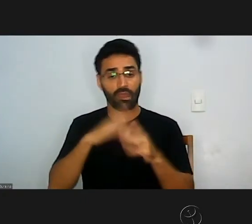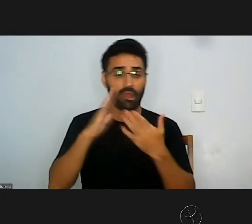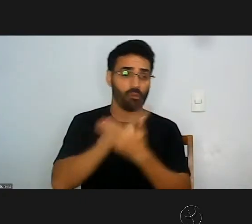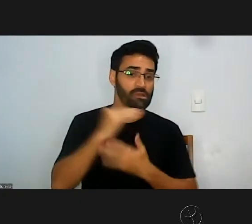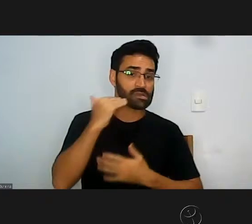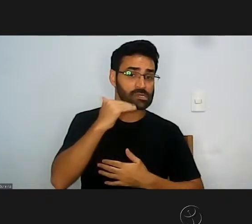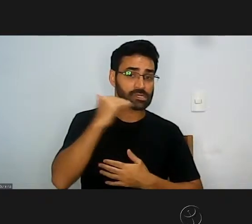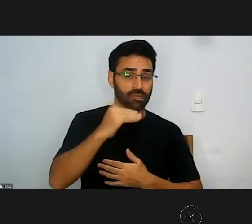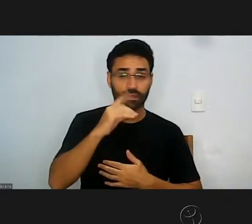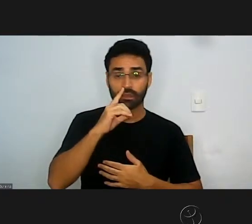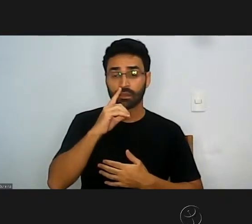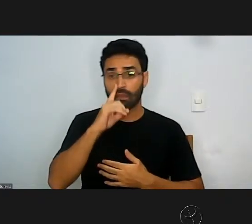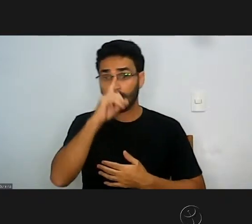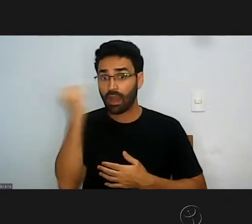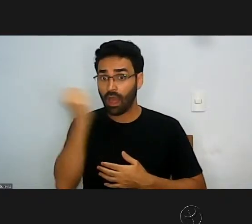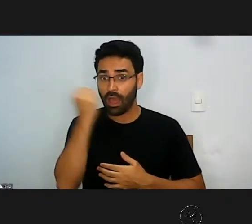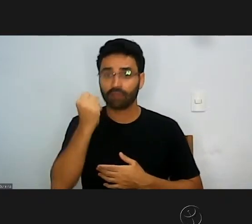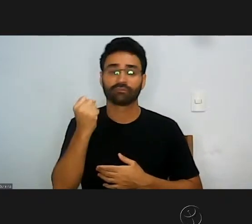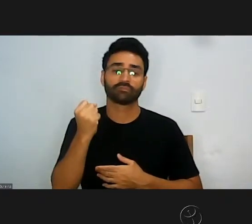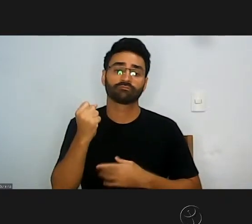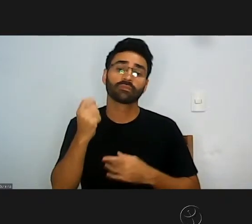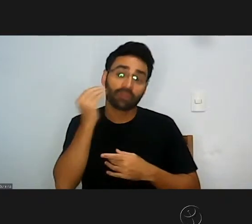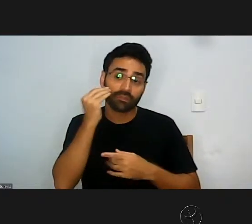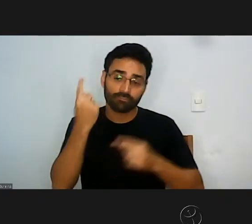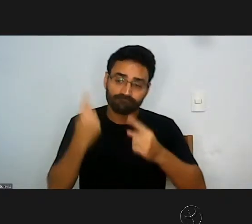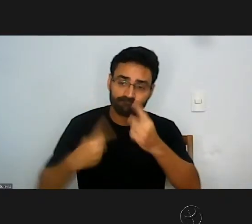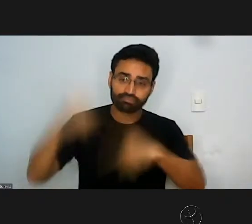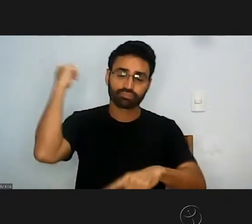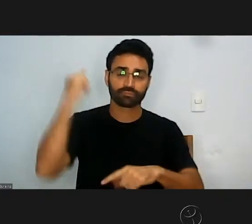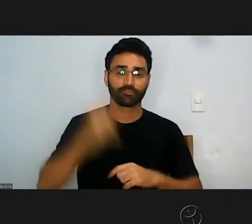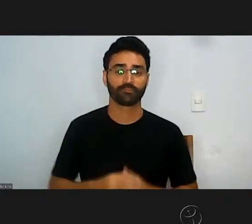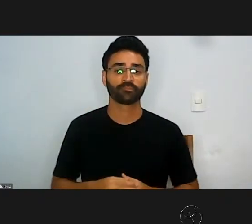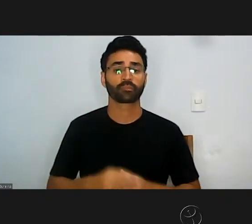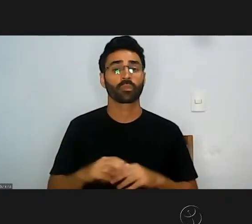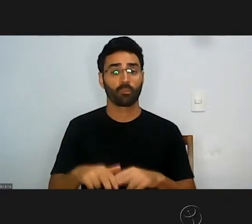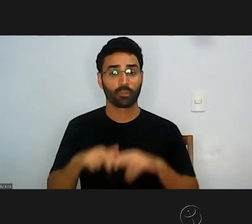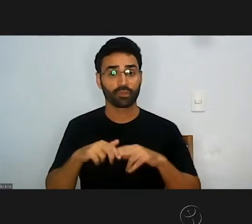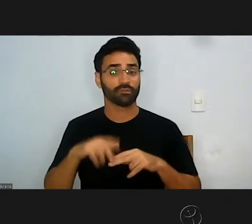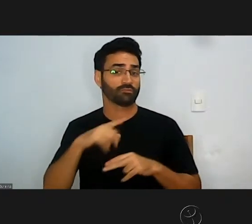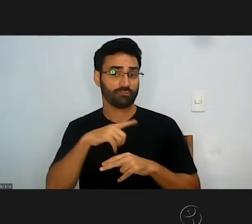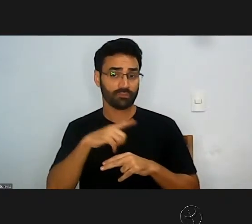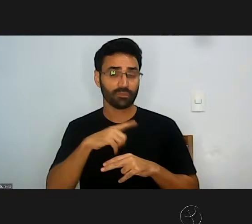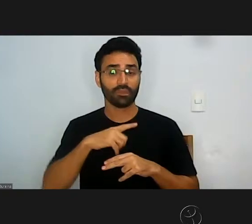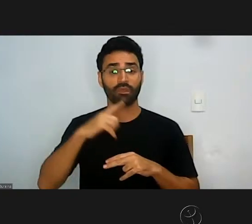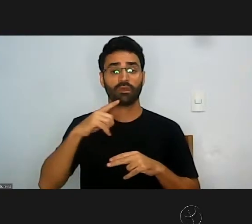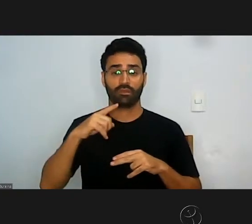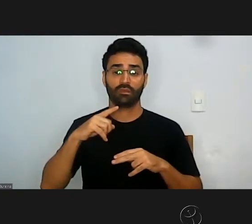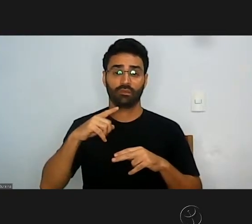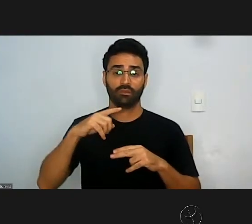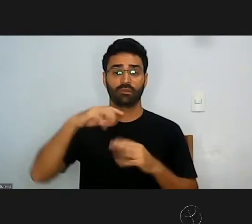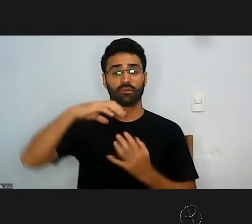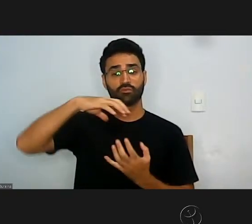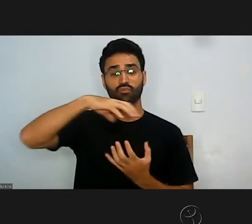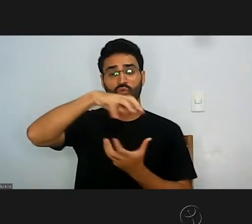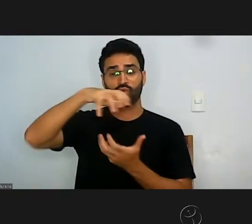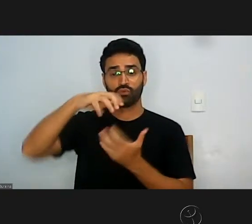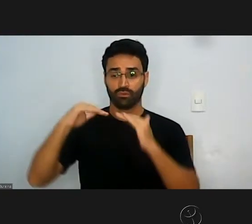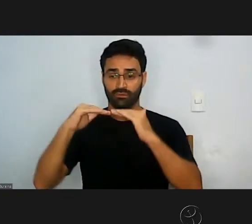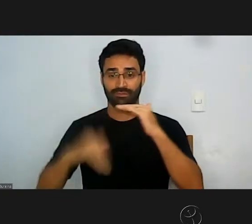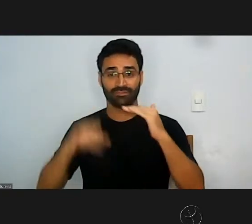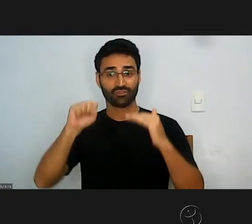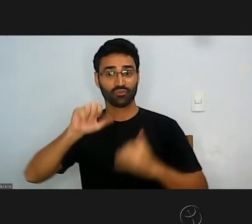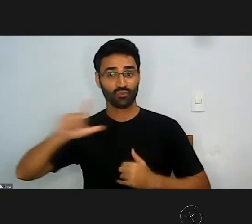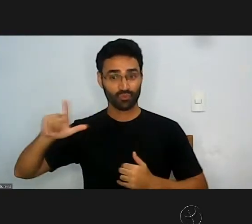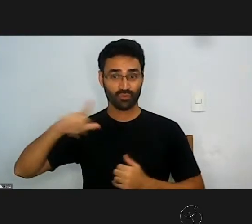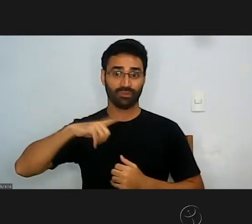Inclui participantes do hemisfério sul do mundo, e os brasileiros talvez se lembrem que